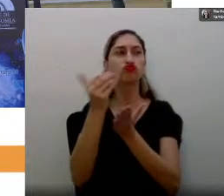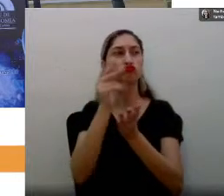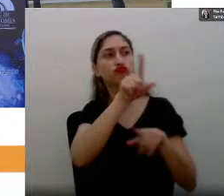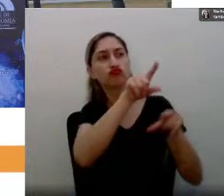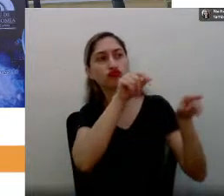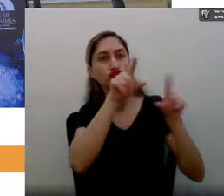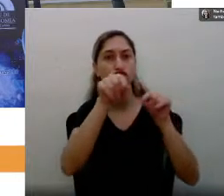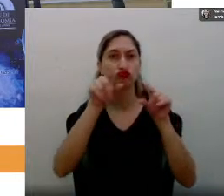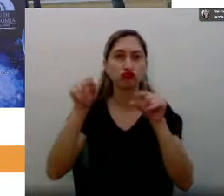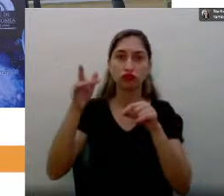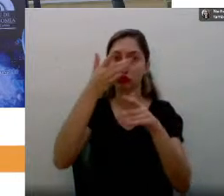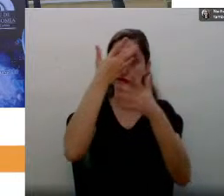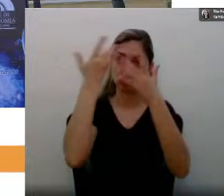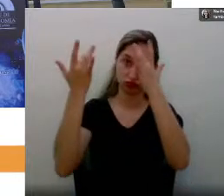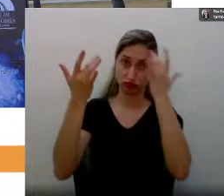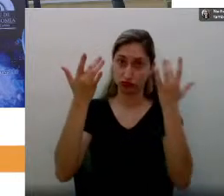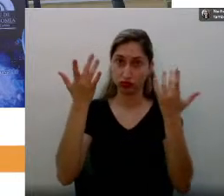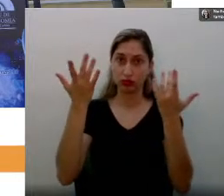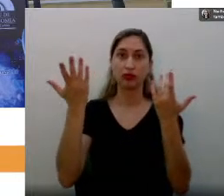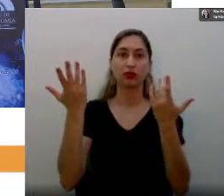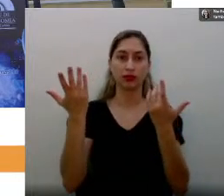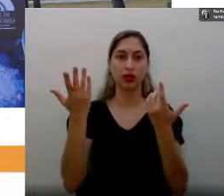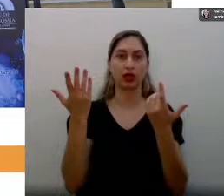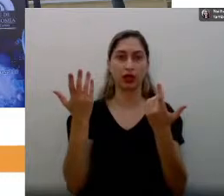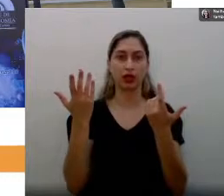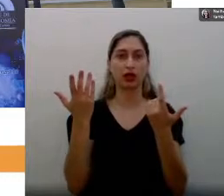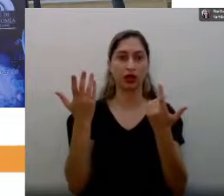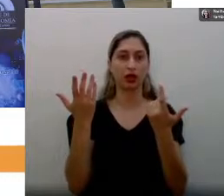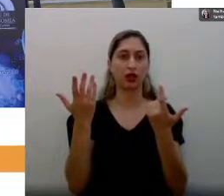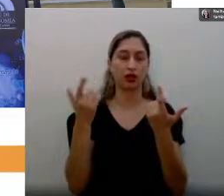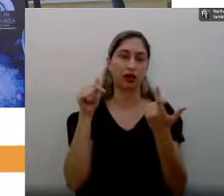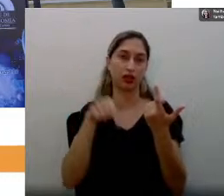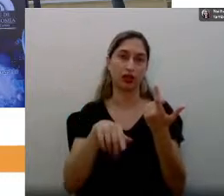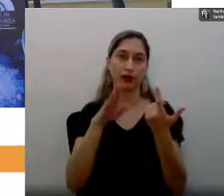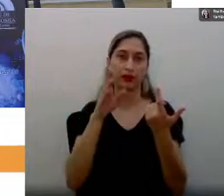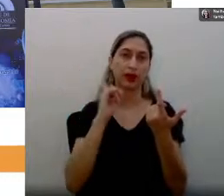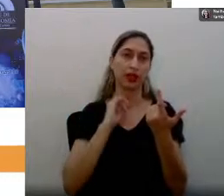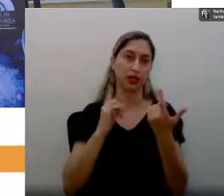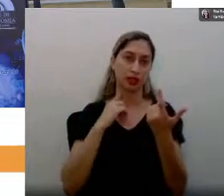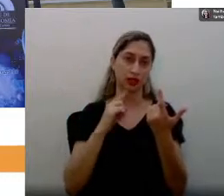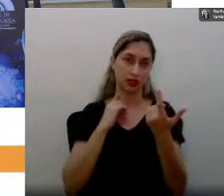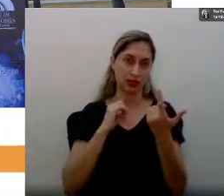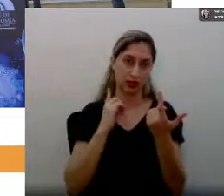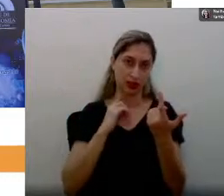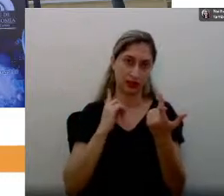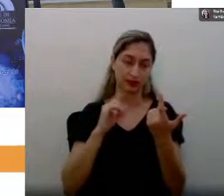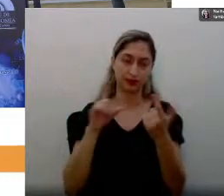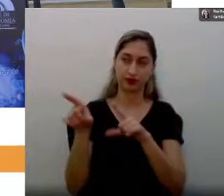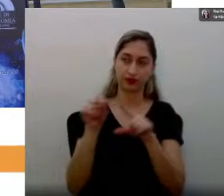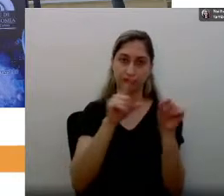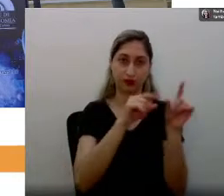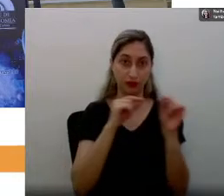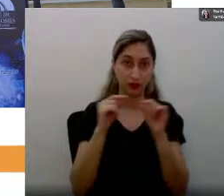né para Minas Gerais para poder fazer se observasse um Bocaiuva então eles confiaram a ao casal e Croata né